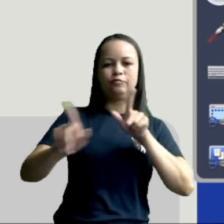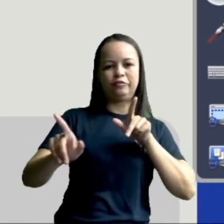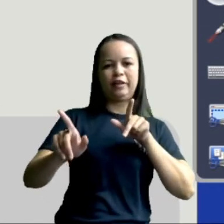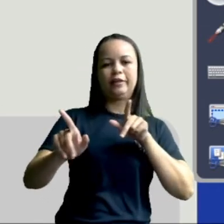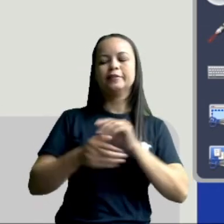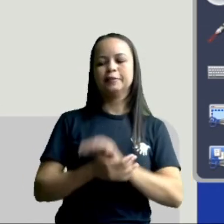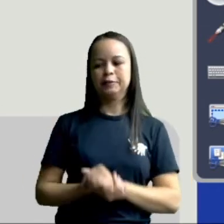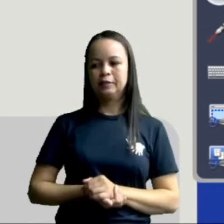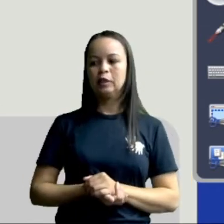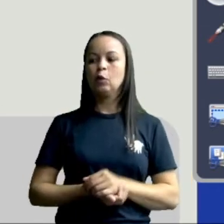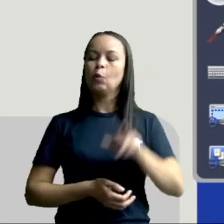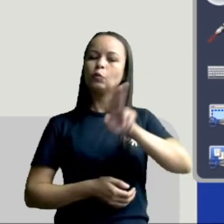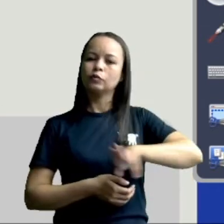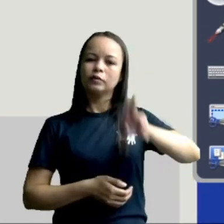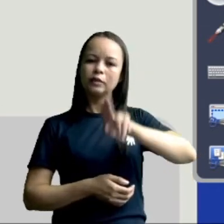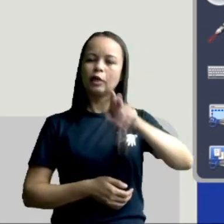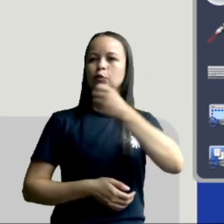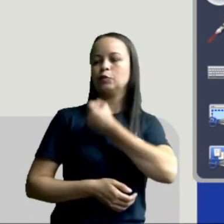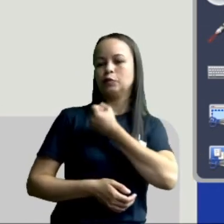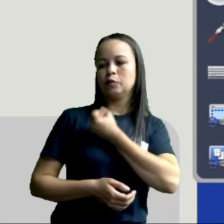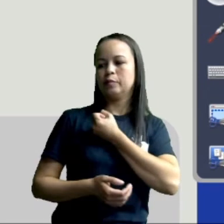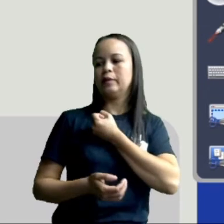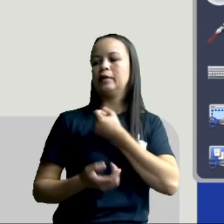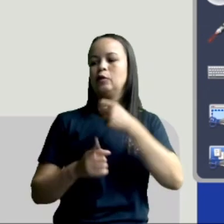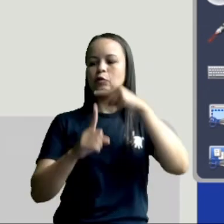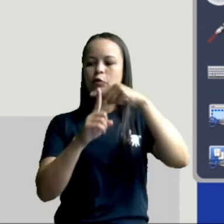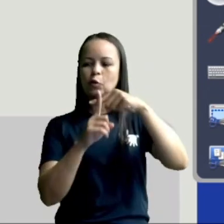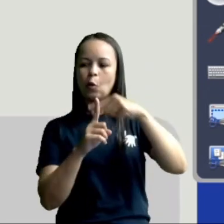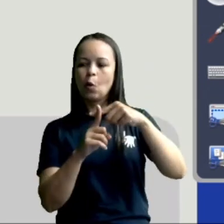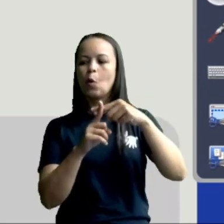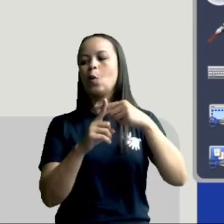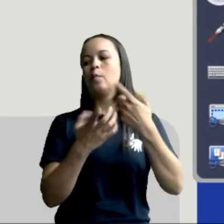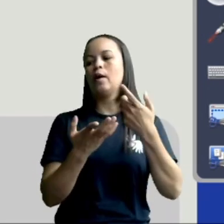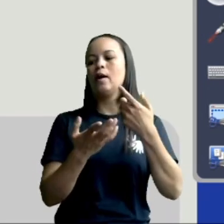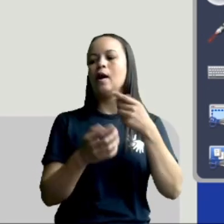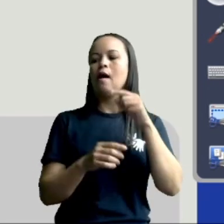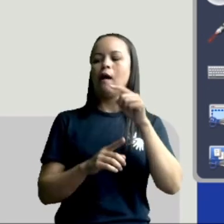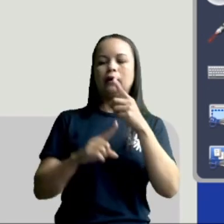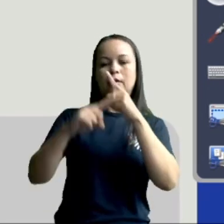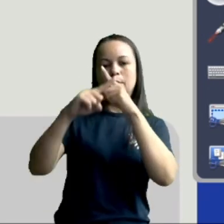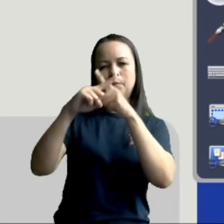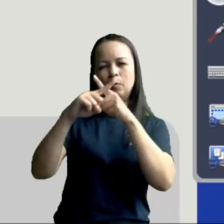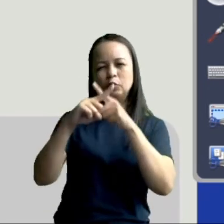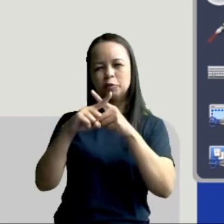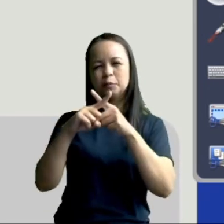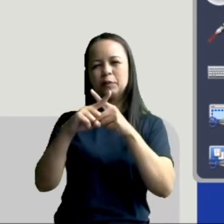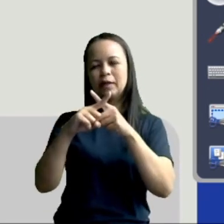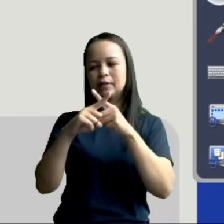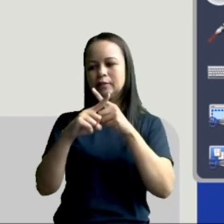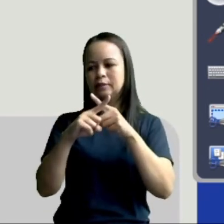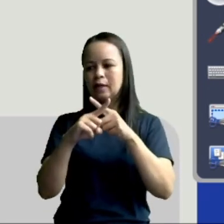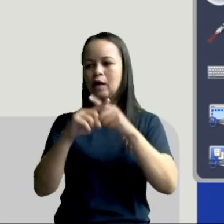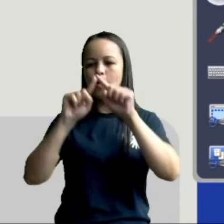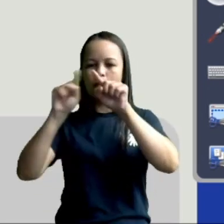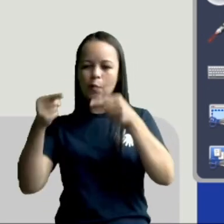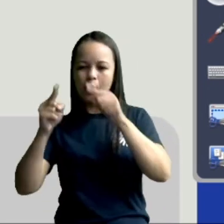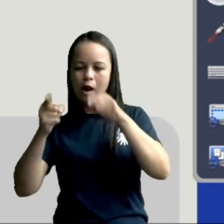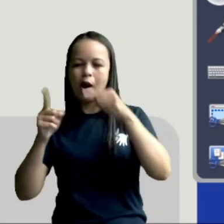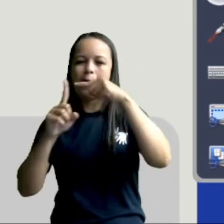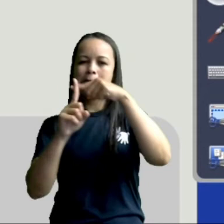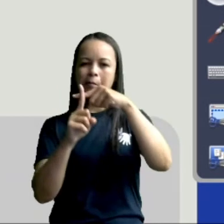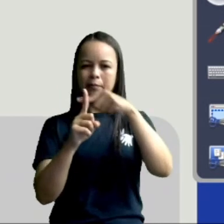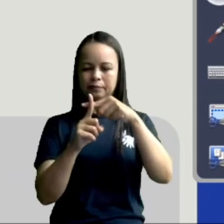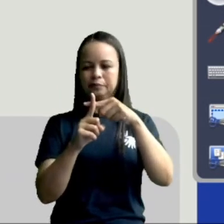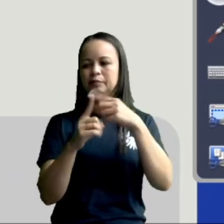diferentes, ó, né? Usando números, operações diferentes. Aqui a soma de dois números, aqui a soma entre parênteses, um